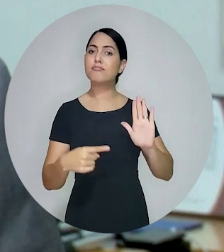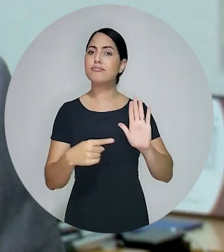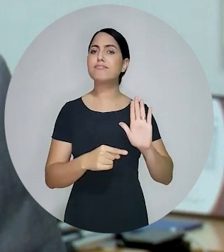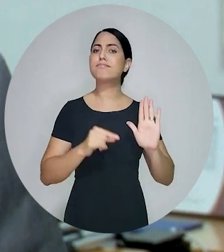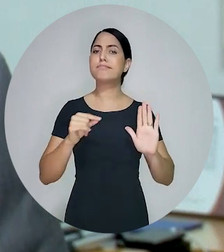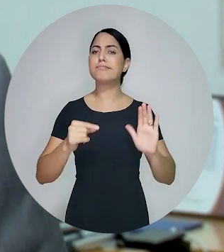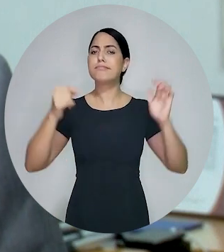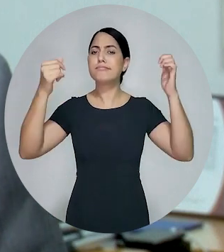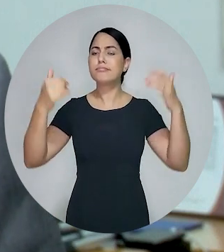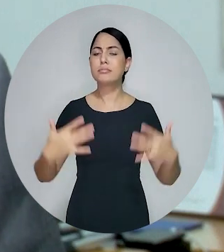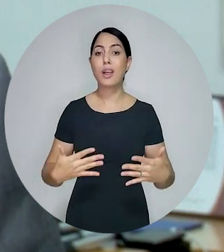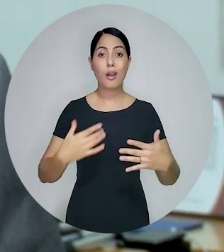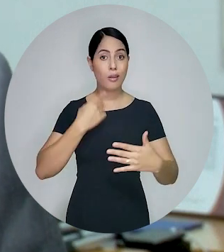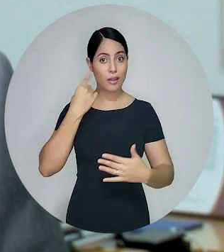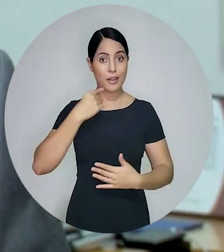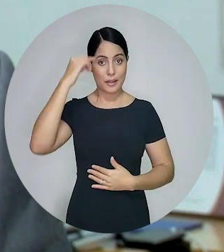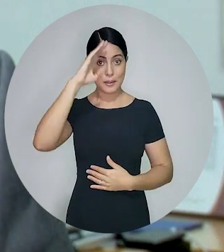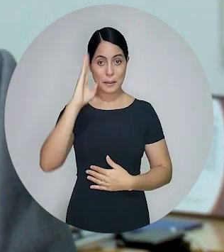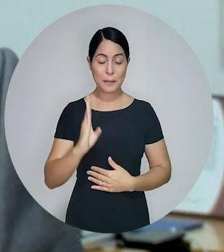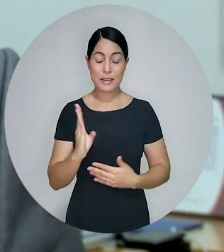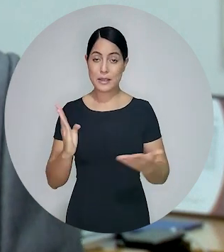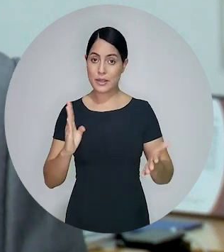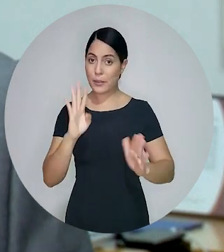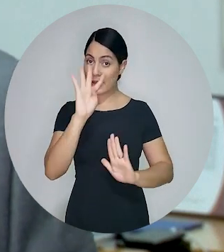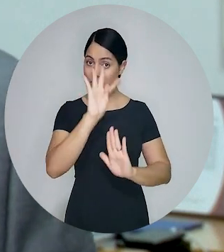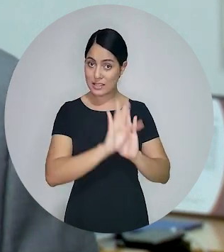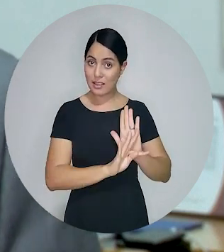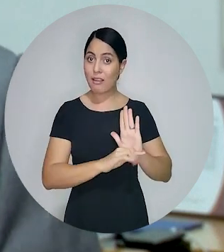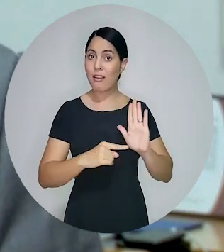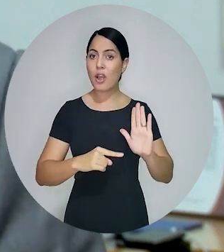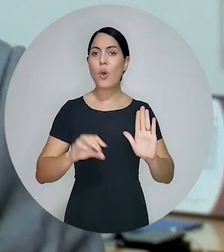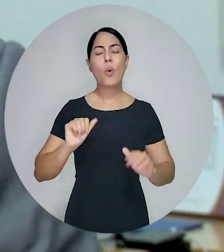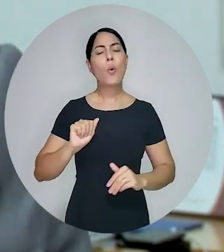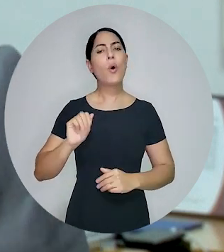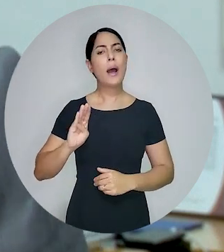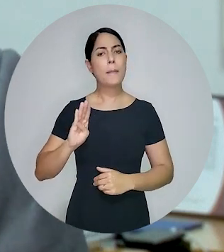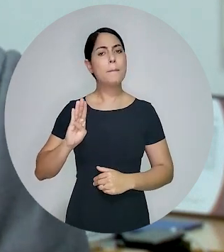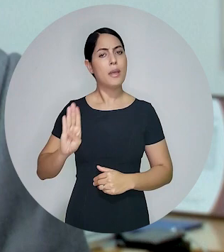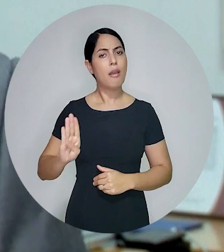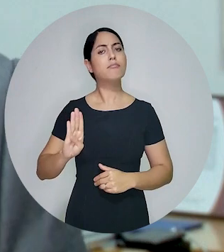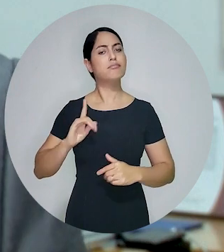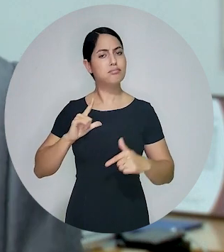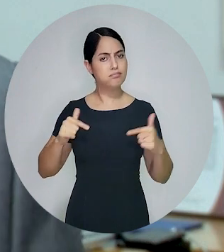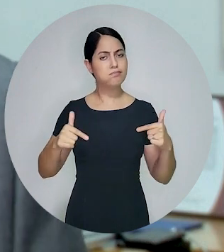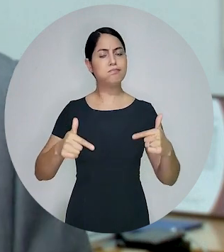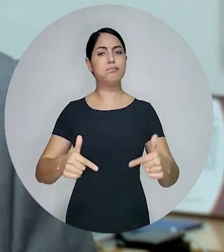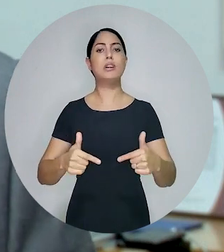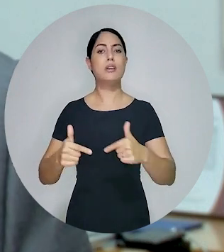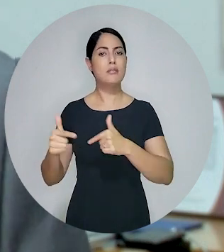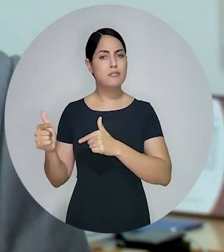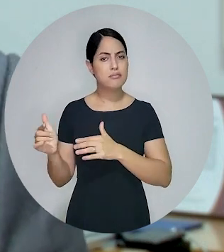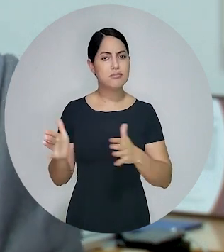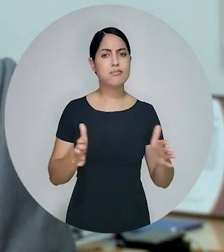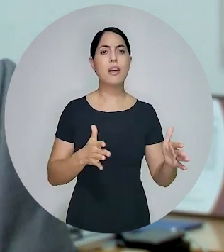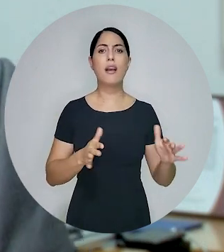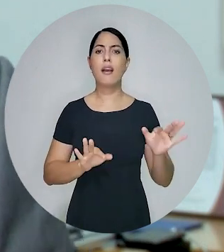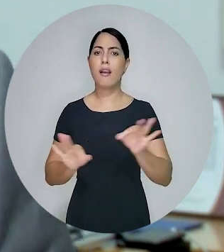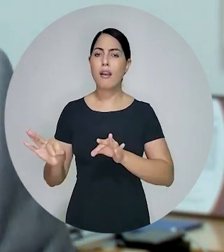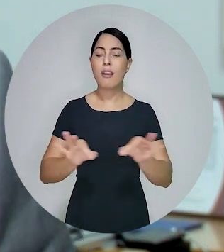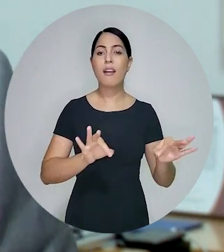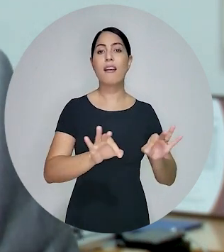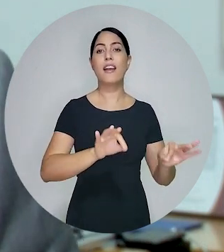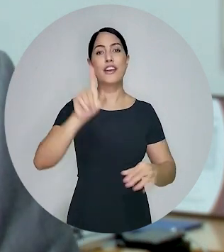e garantias das prerrogativas da advocacia brasileira. Portanto, é um texto que a Ordem se dedicou, acompanhou, fazendo diligências e